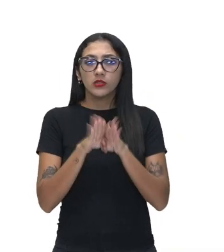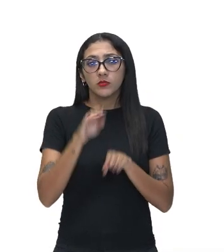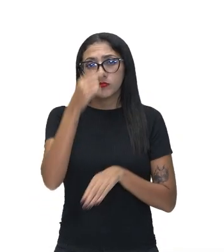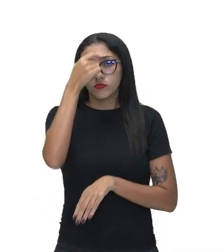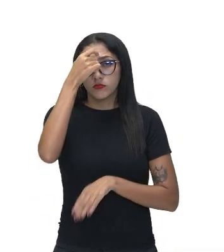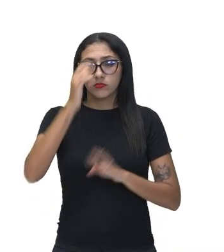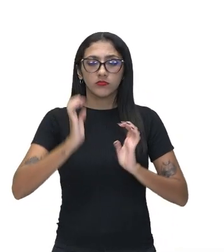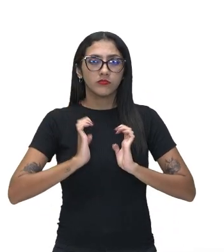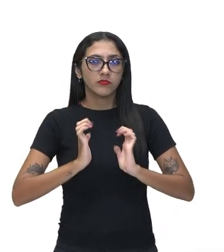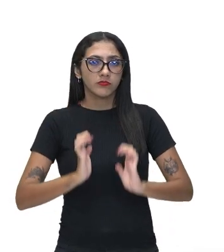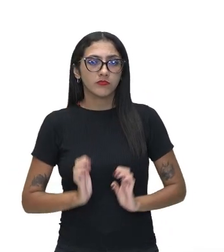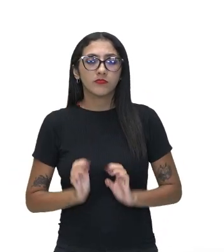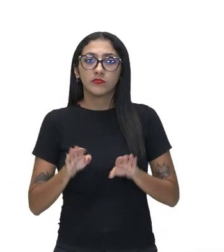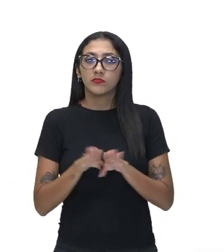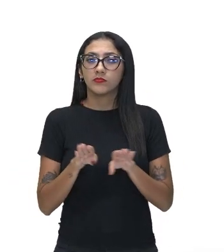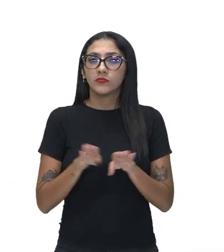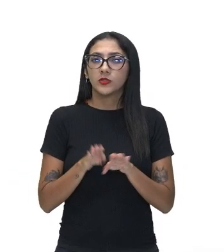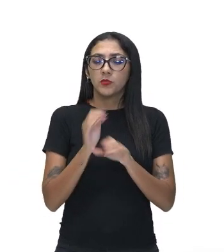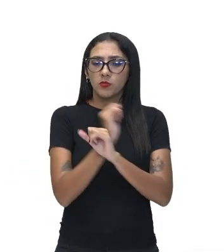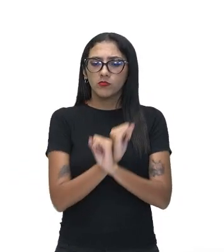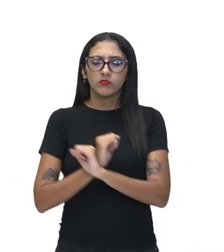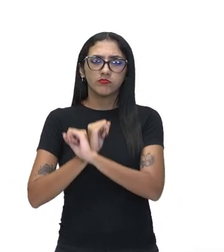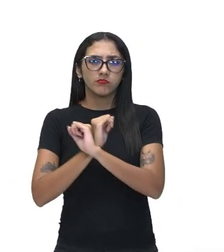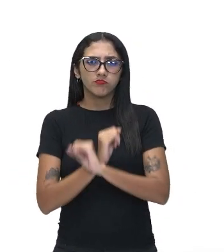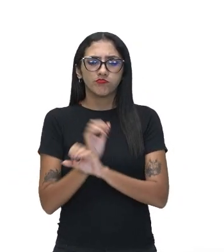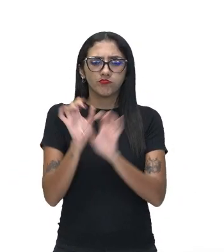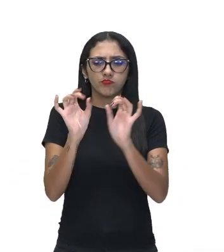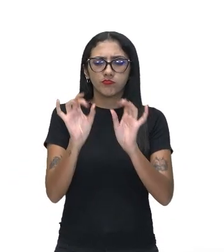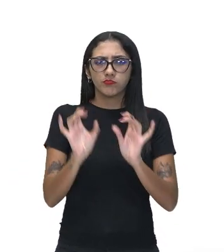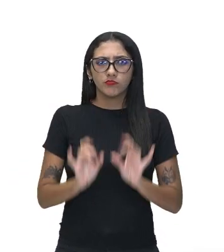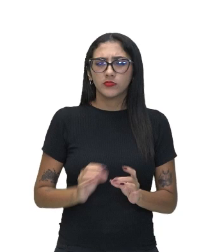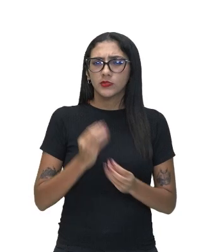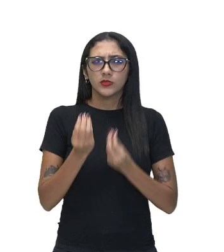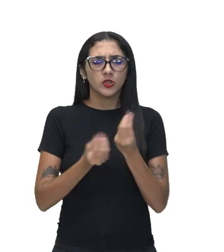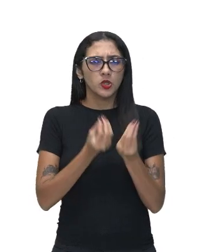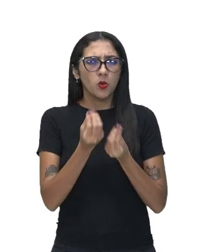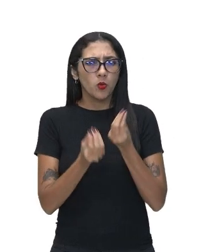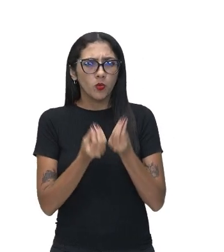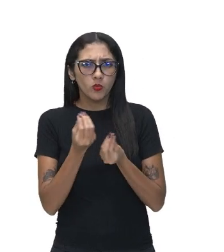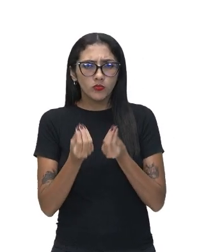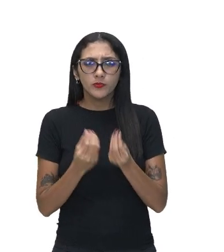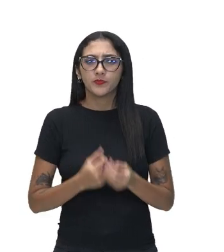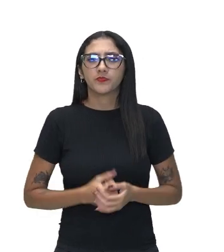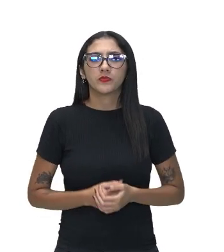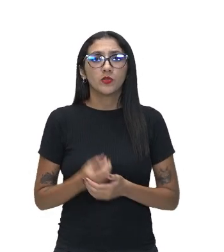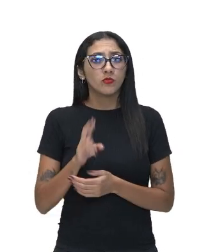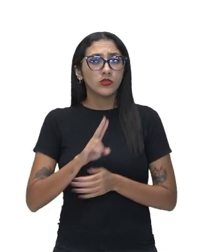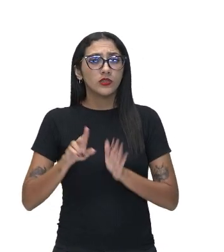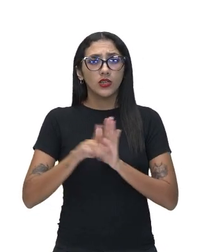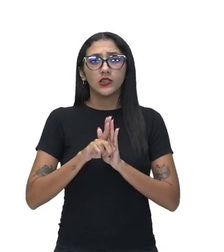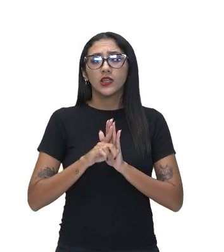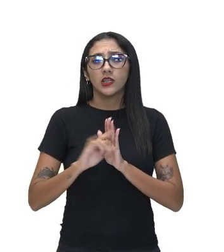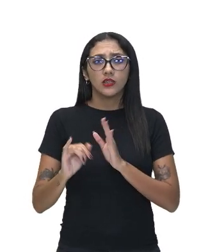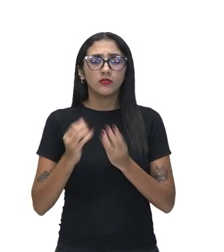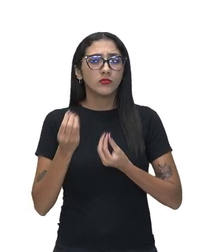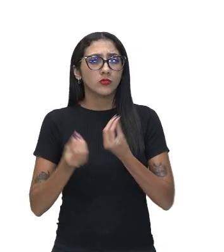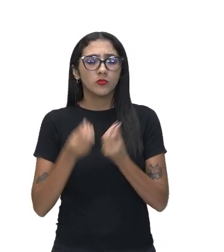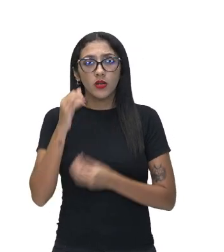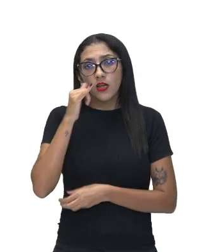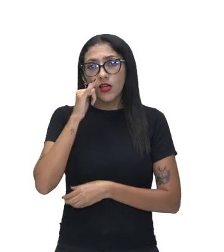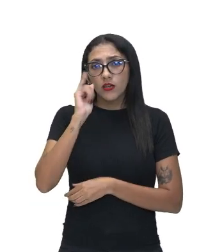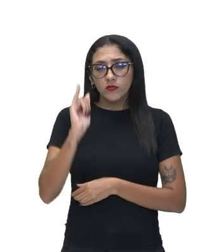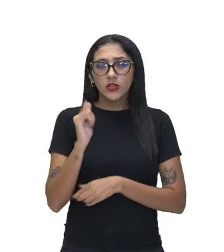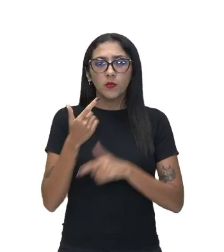de protegê-los de forma especial, ou seja, através de dispositivos legais diferenciados, contra